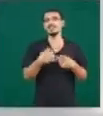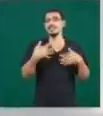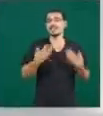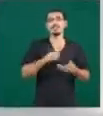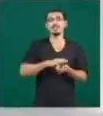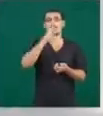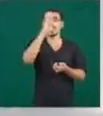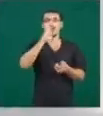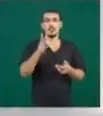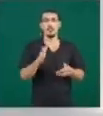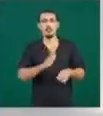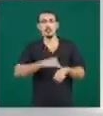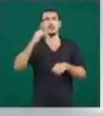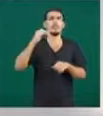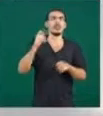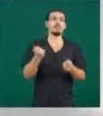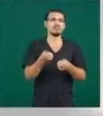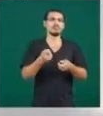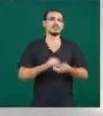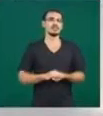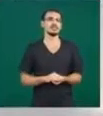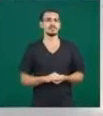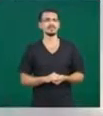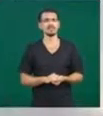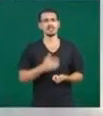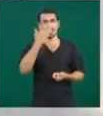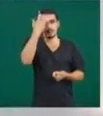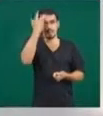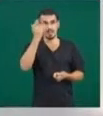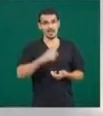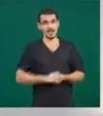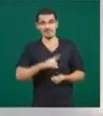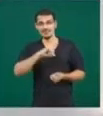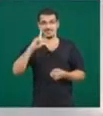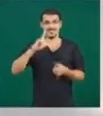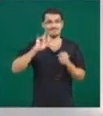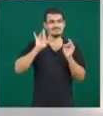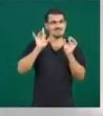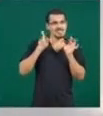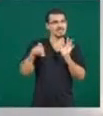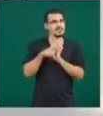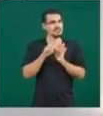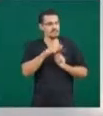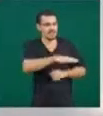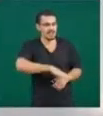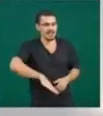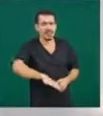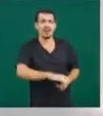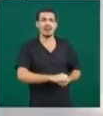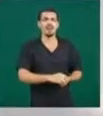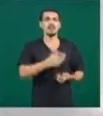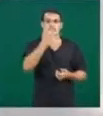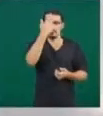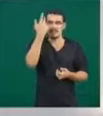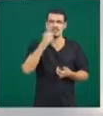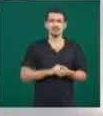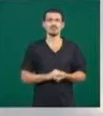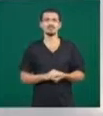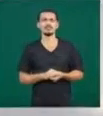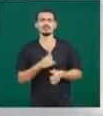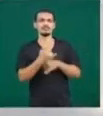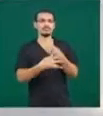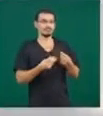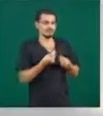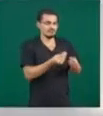prazo. Amanhã é um dos dias mais especiais para as crianças, muito em função do hábito de presentear com brinquedos, o presente preferido